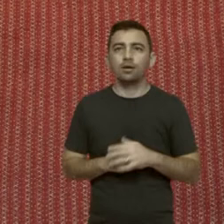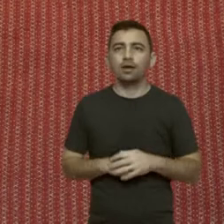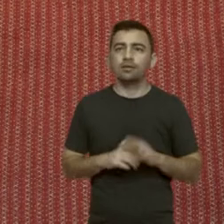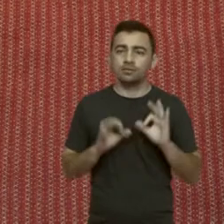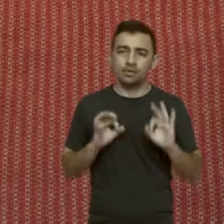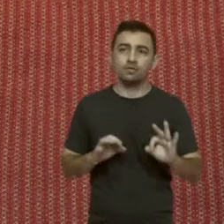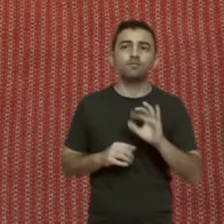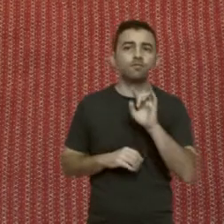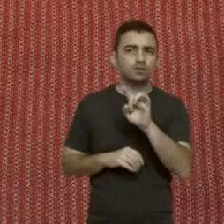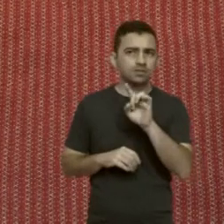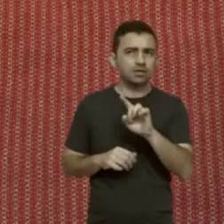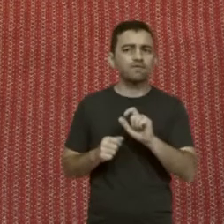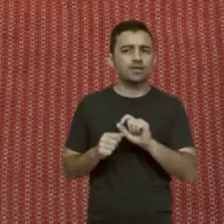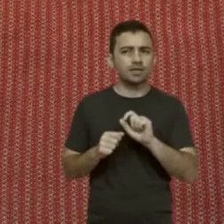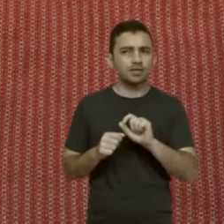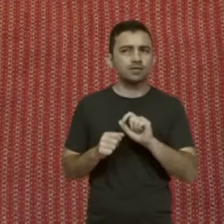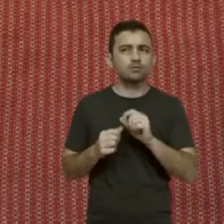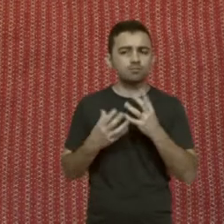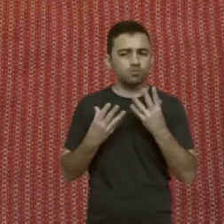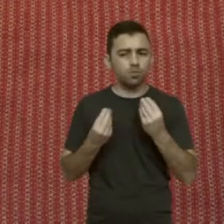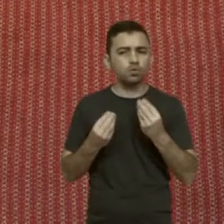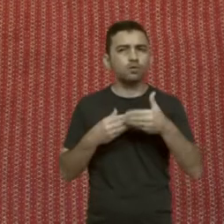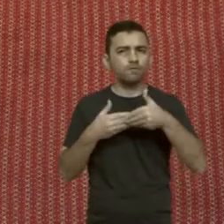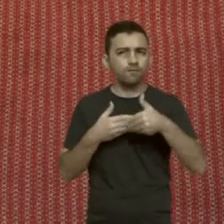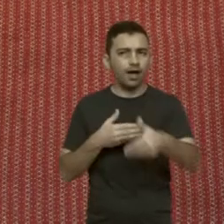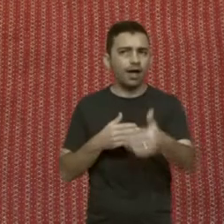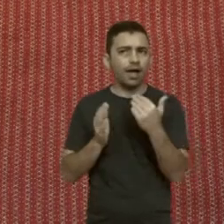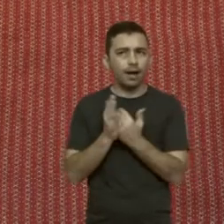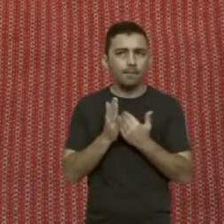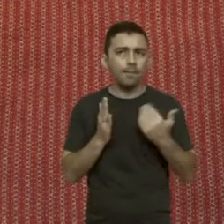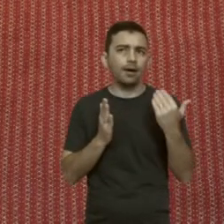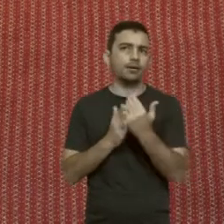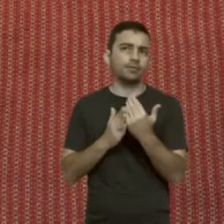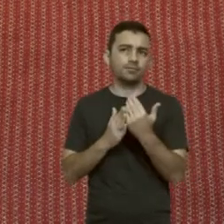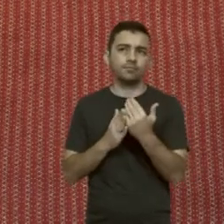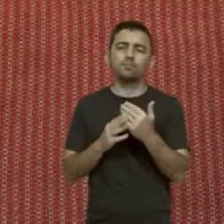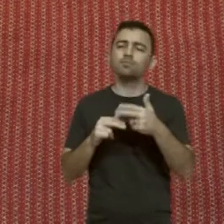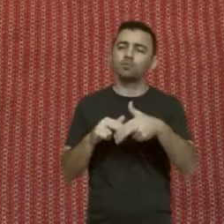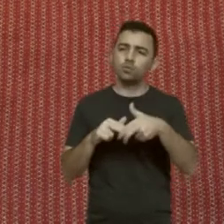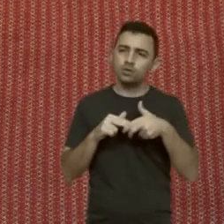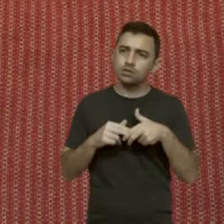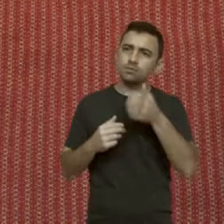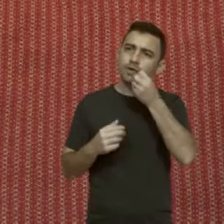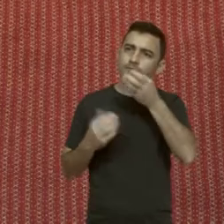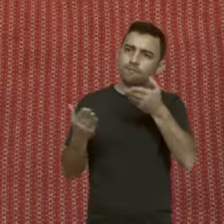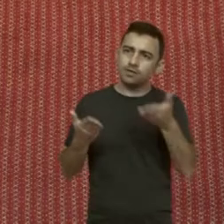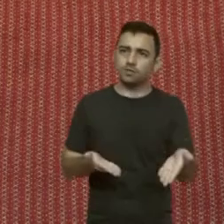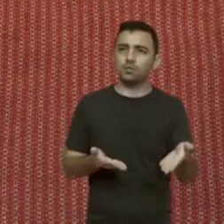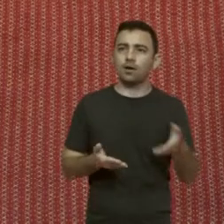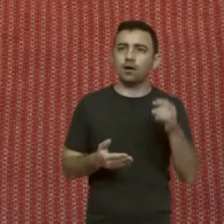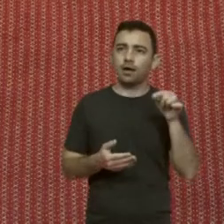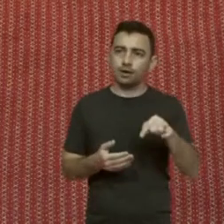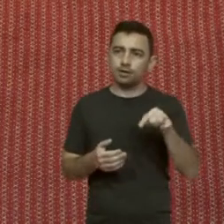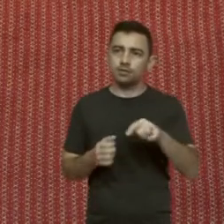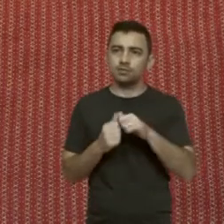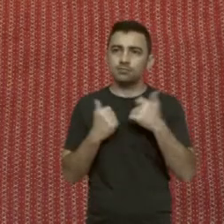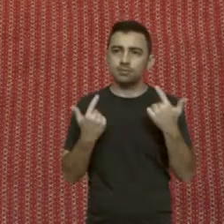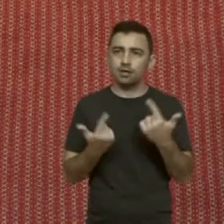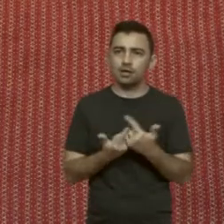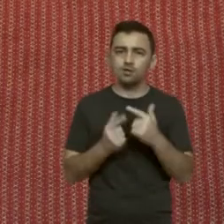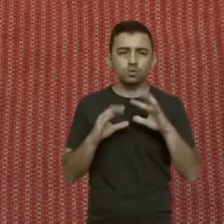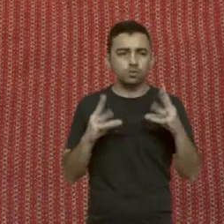Vossa Excelência fez muito e fará muito mais. Por isso, seja bem-vindo a essa casa, que é de todo o nosso